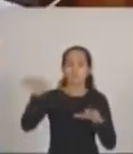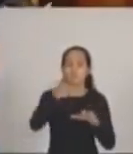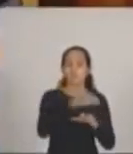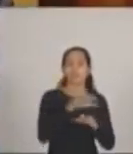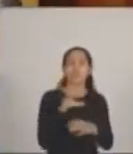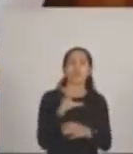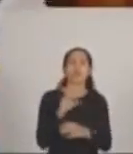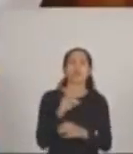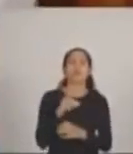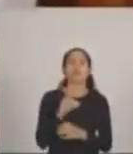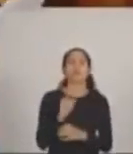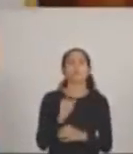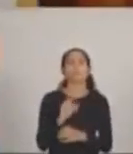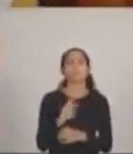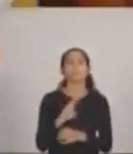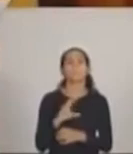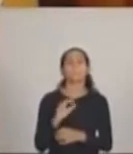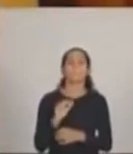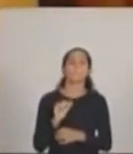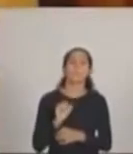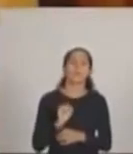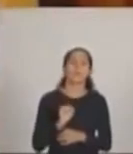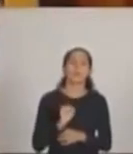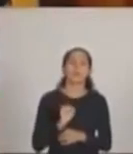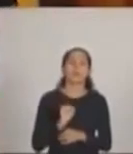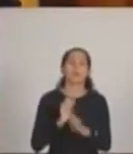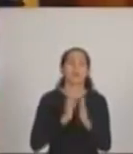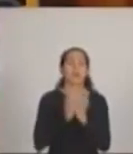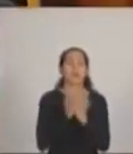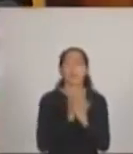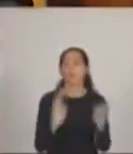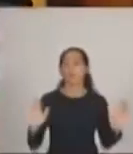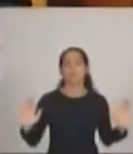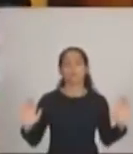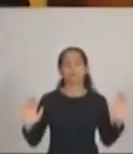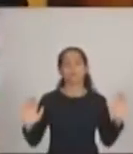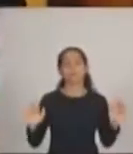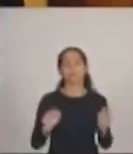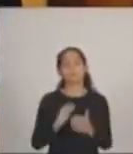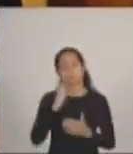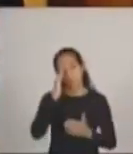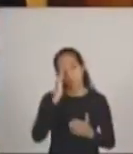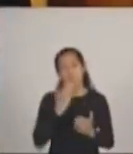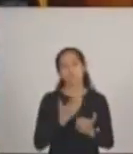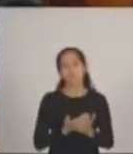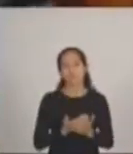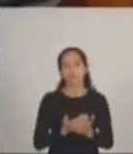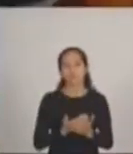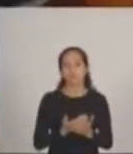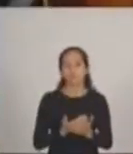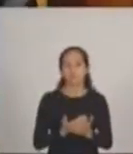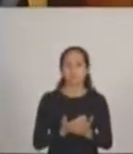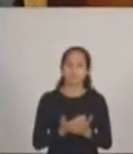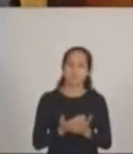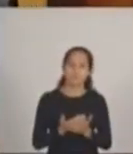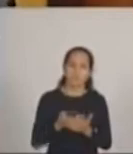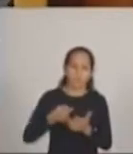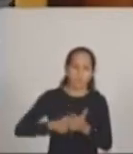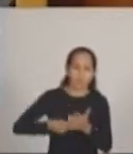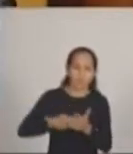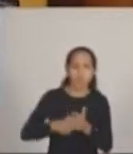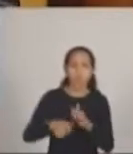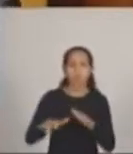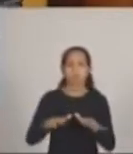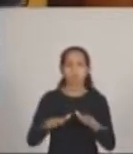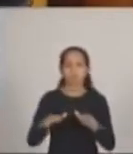que estão deixando de existir no estado do Espírito Santo. E eu acredito que a grande comoção, a grande mobilização por parte